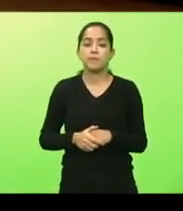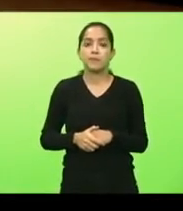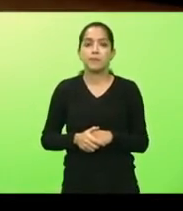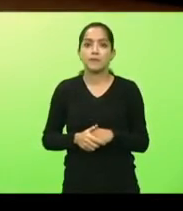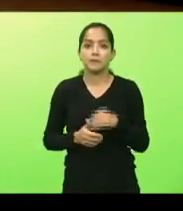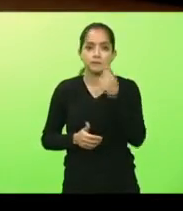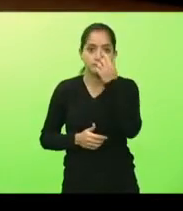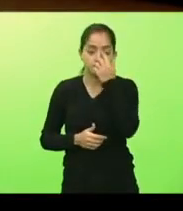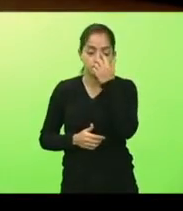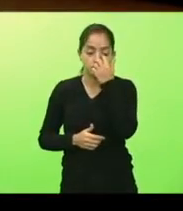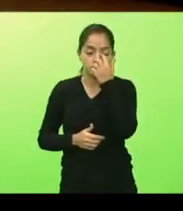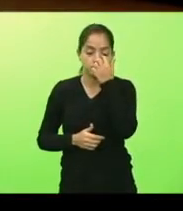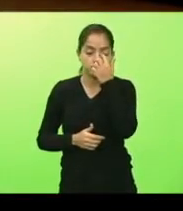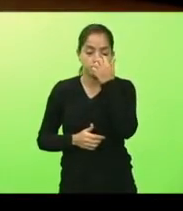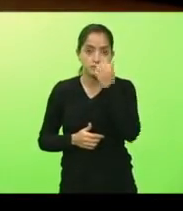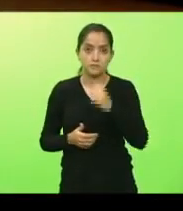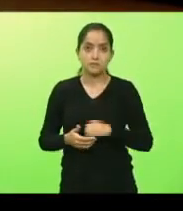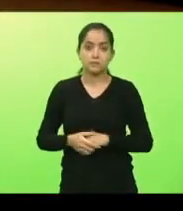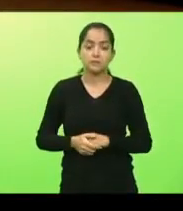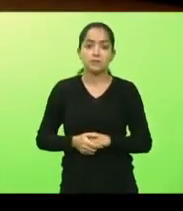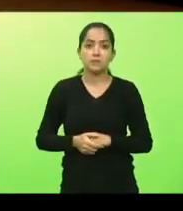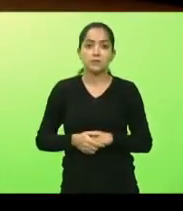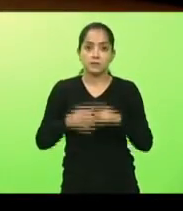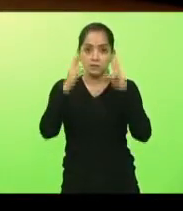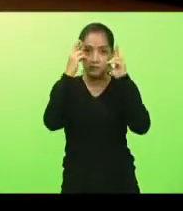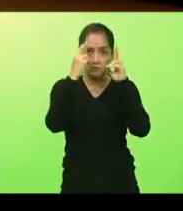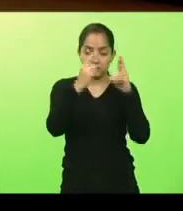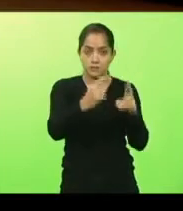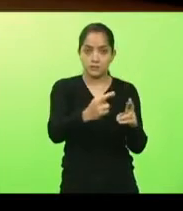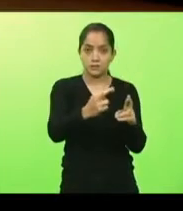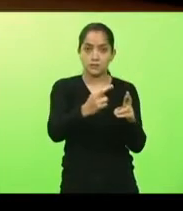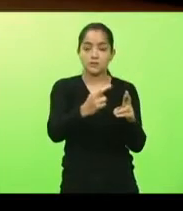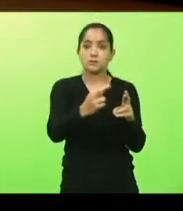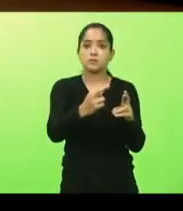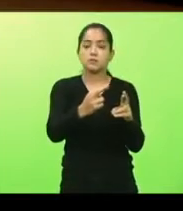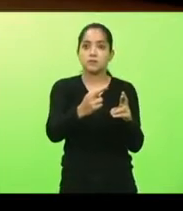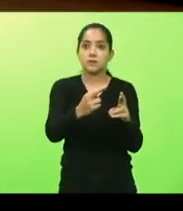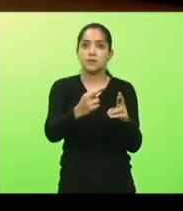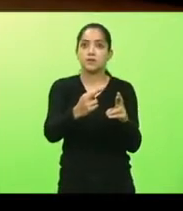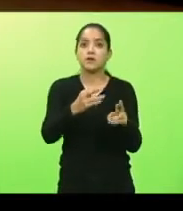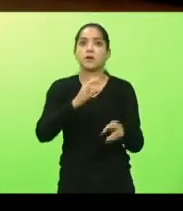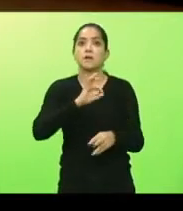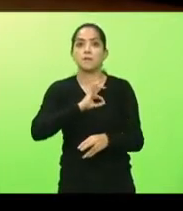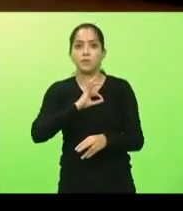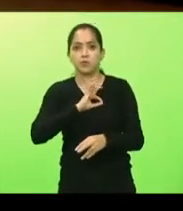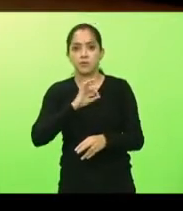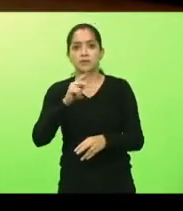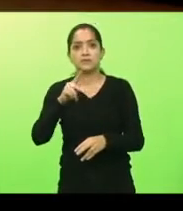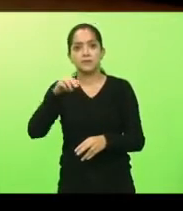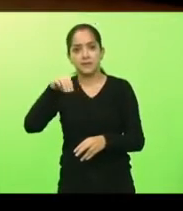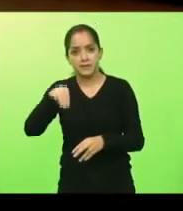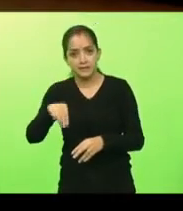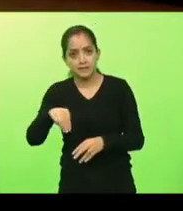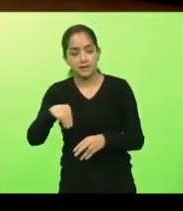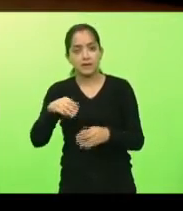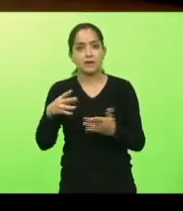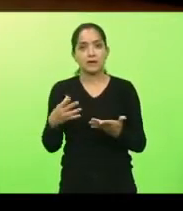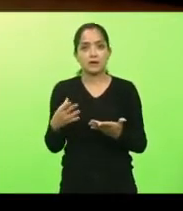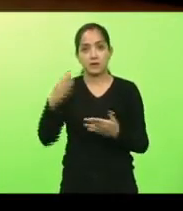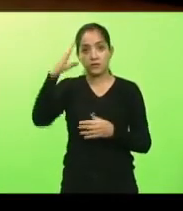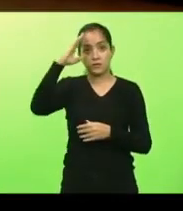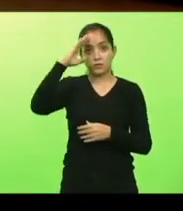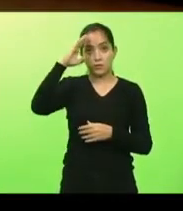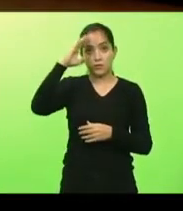Então, o nosso respeito, né, à gloriosa Polícia Militar de Santa Catarina, aos comandantes